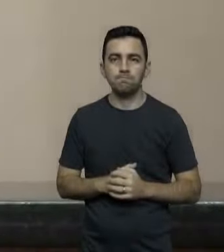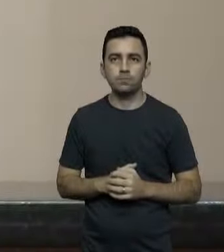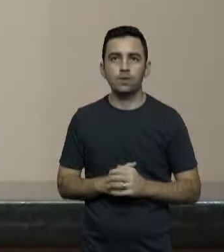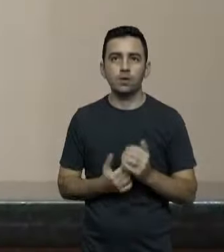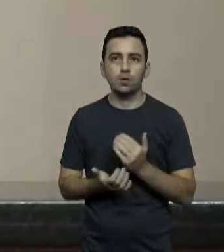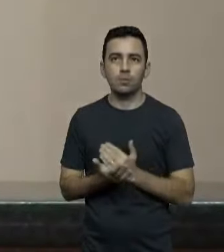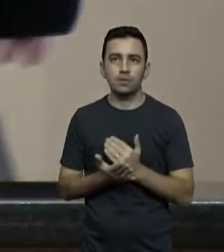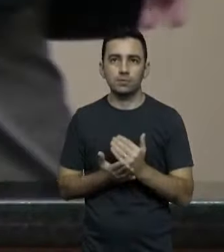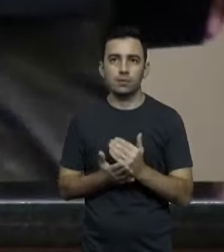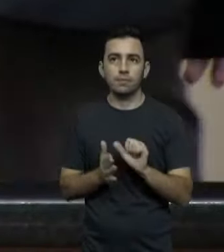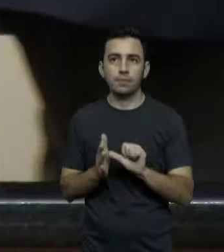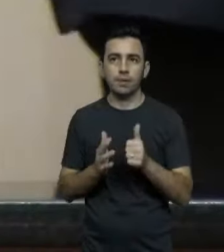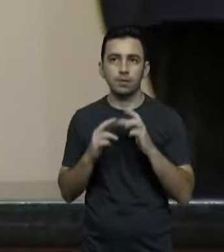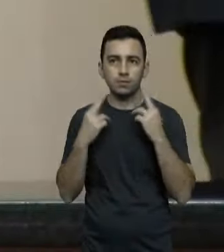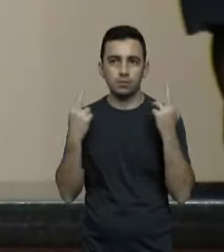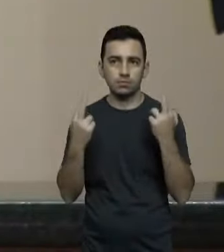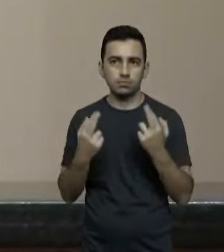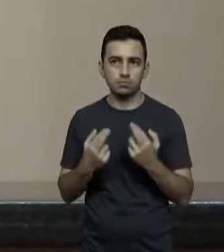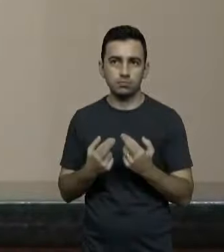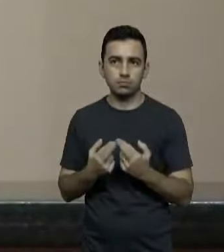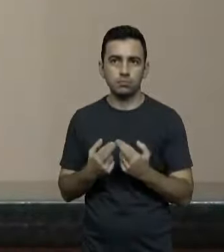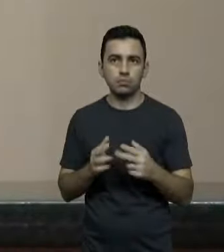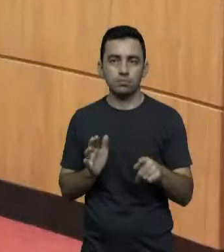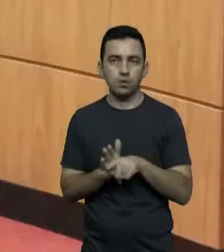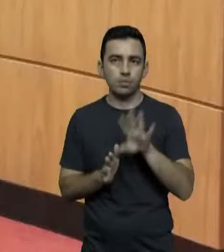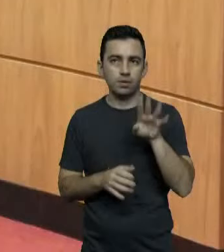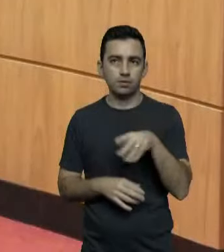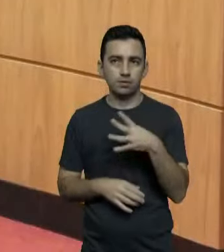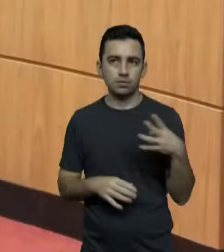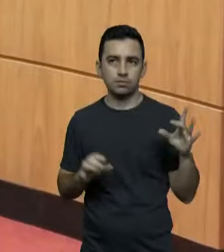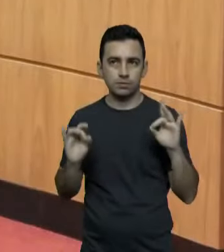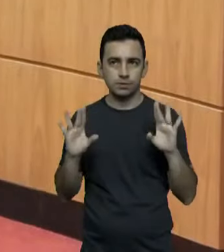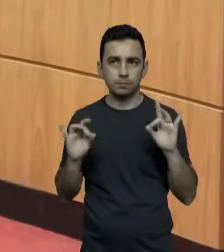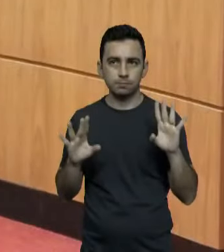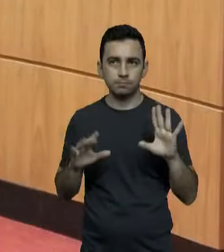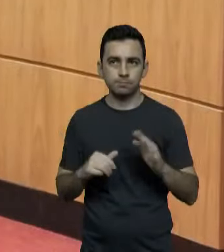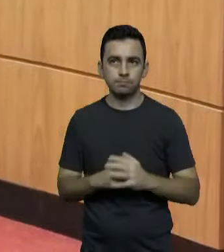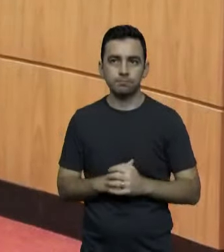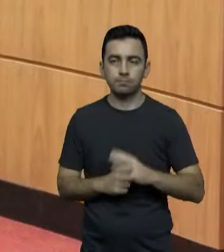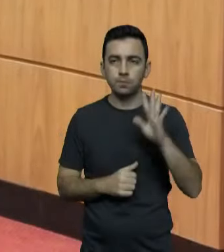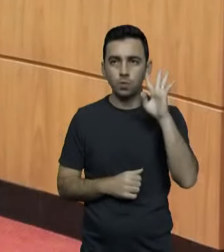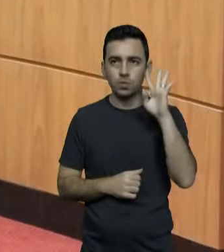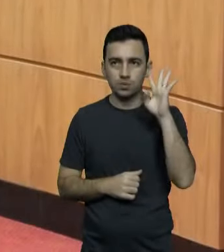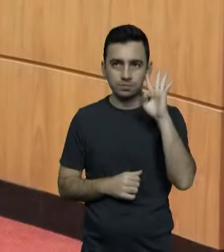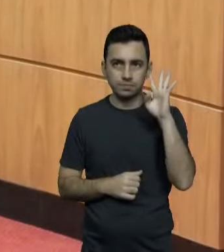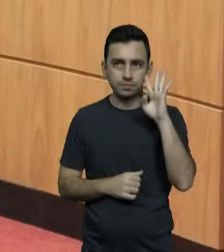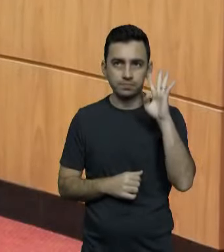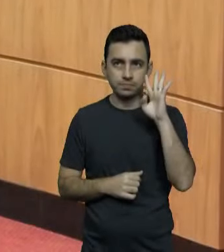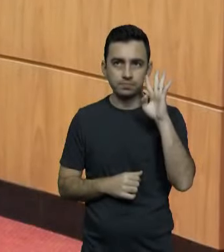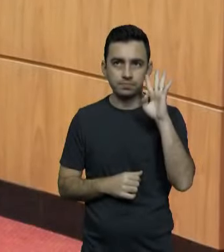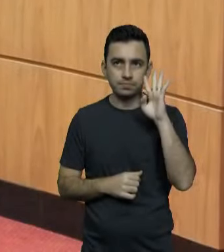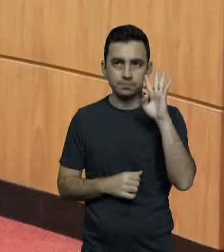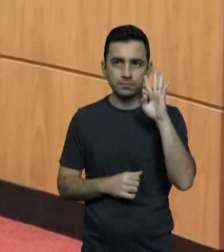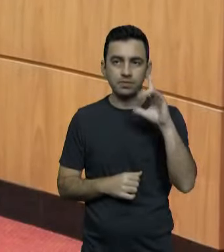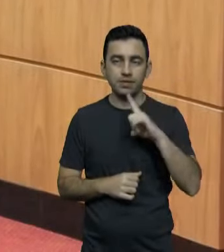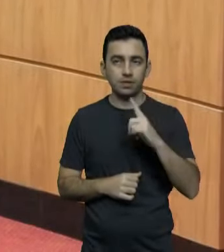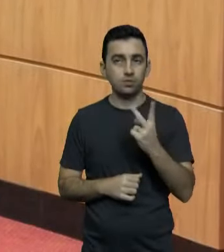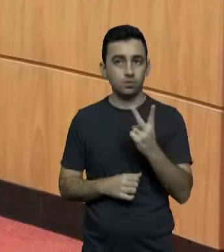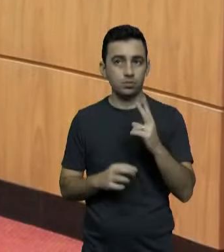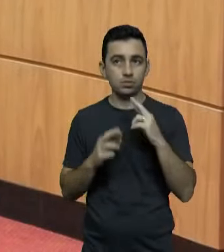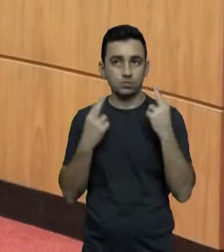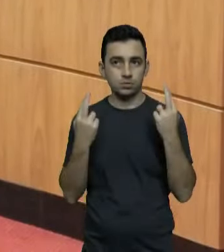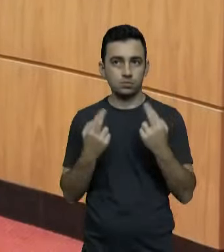a primeira reunião do calendário especial. Quarta-feira teremos duas reuniões,